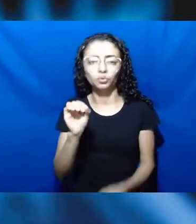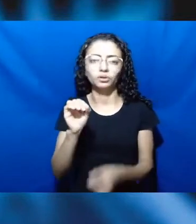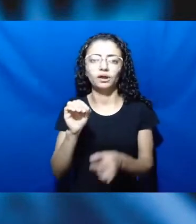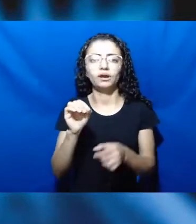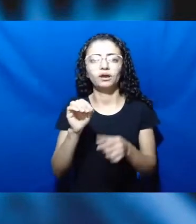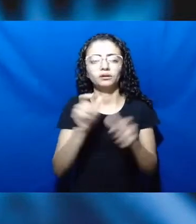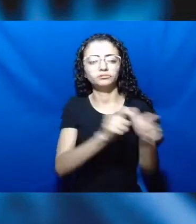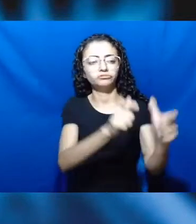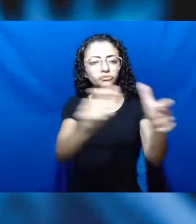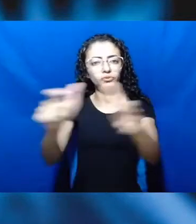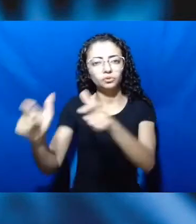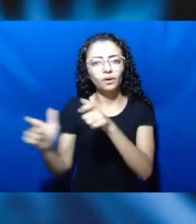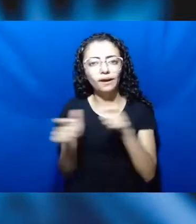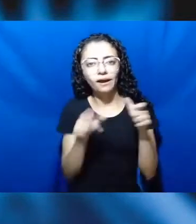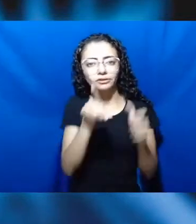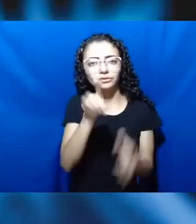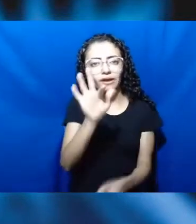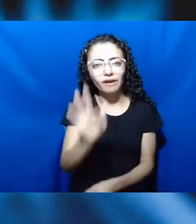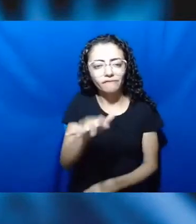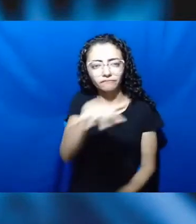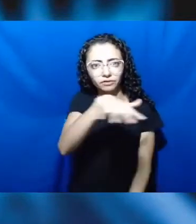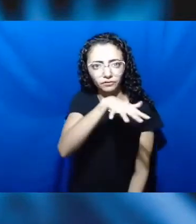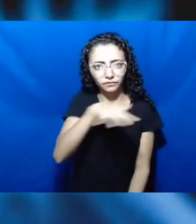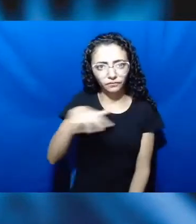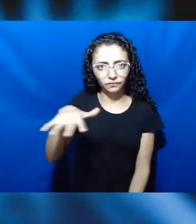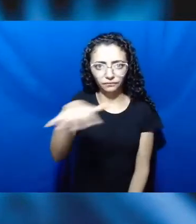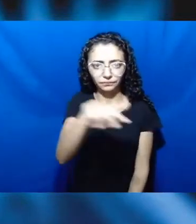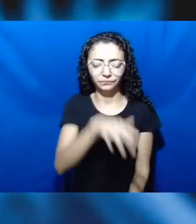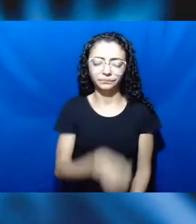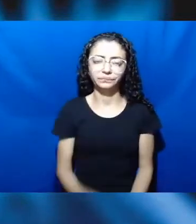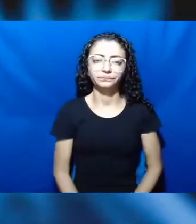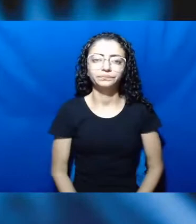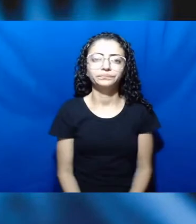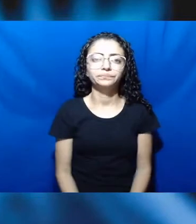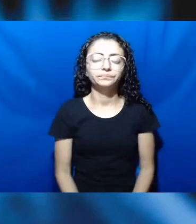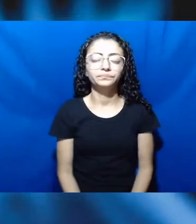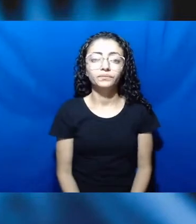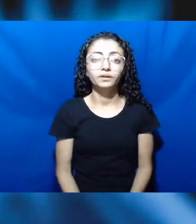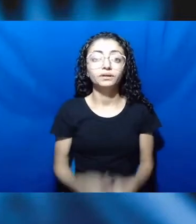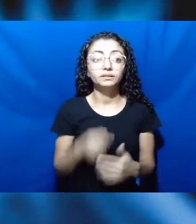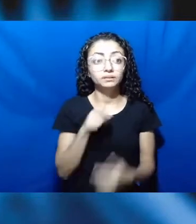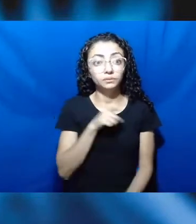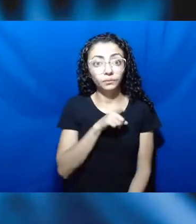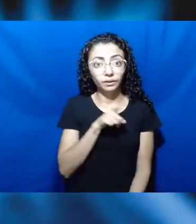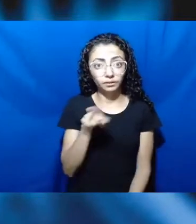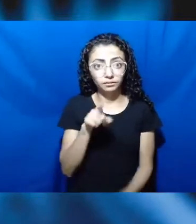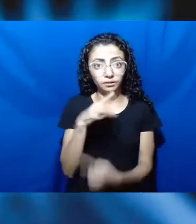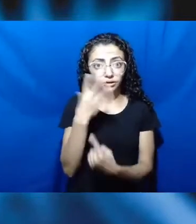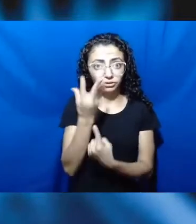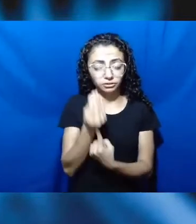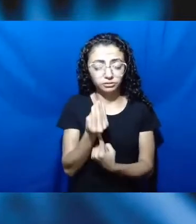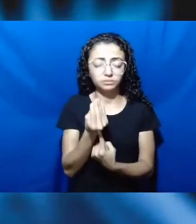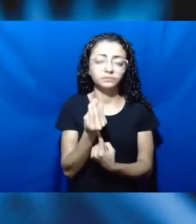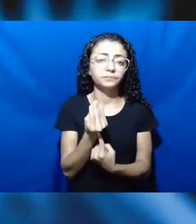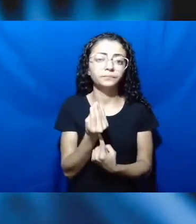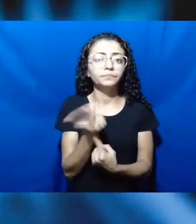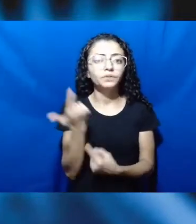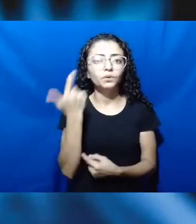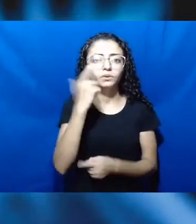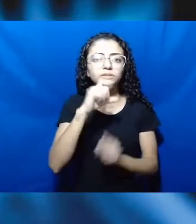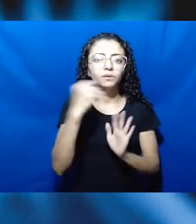interessantes, né? Longitude, latitude, e ele produz uma marcação